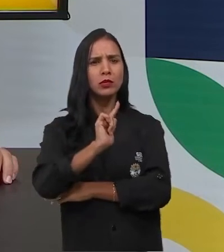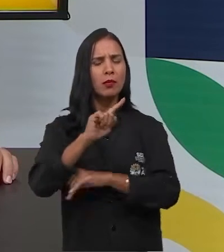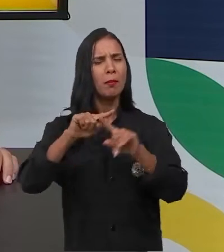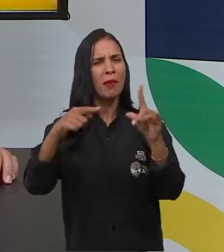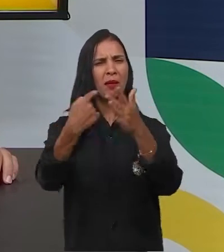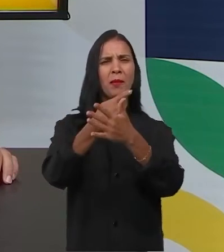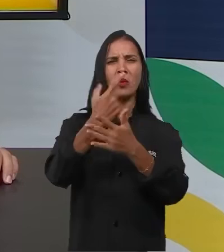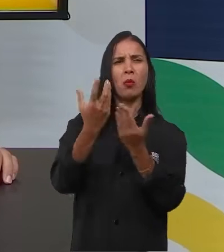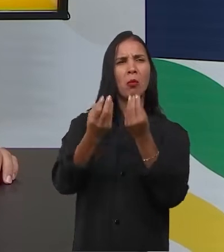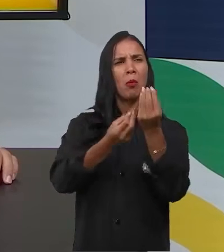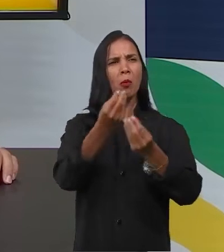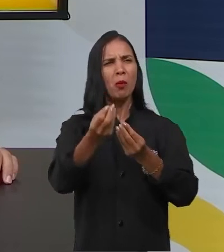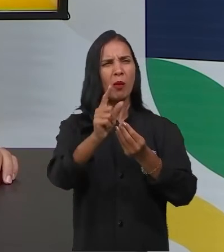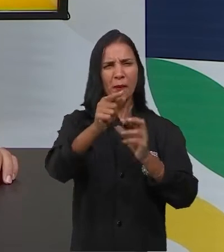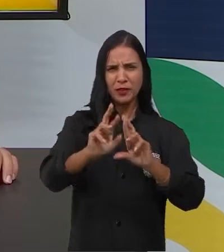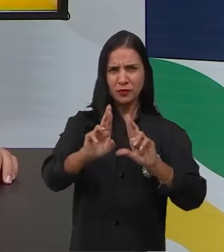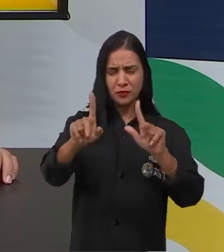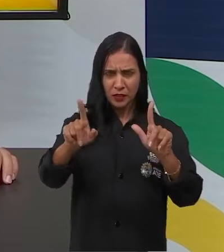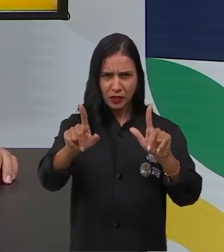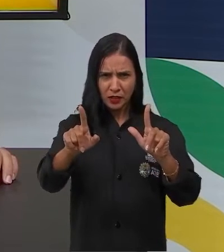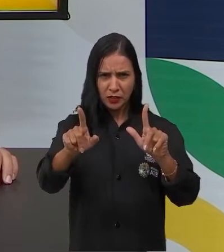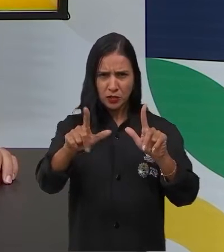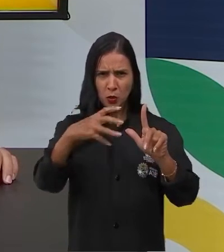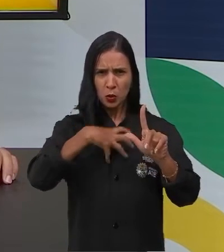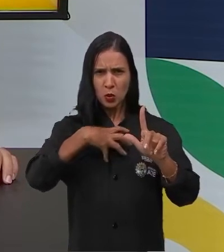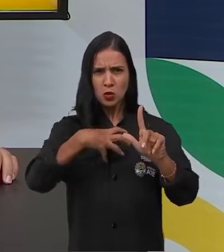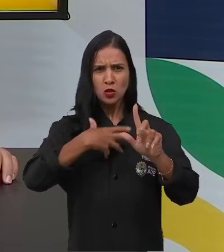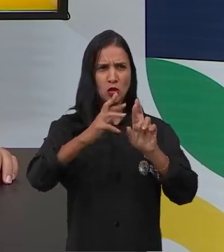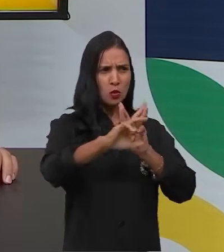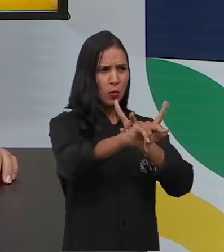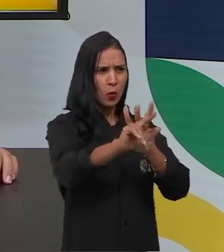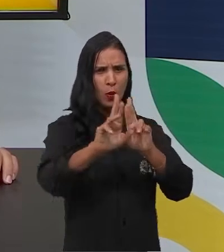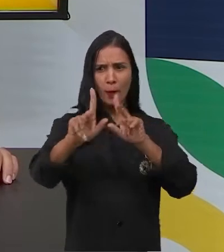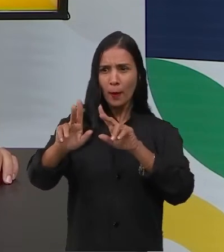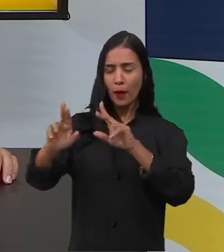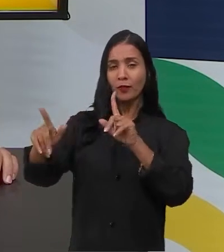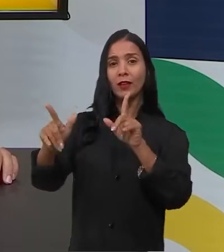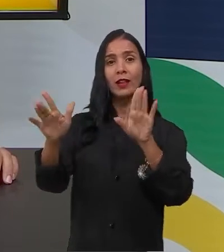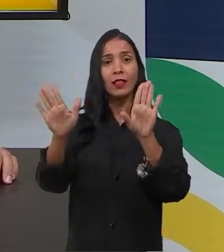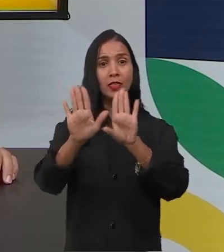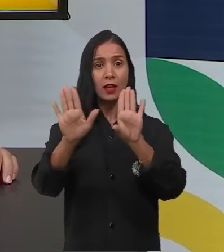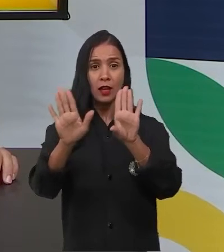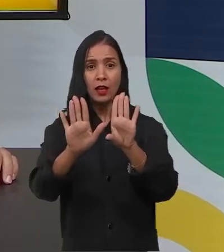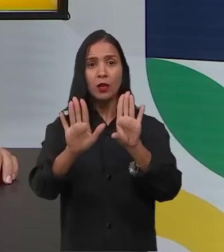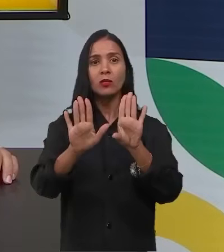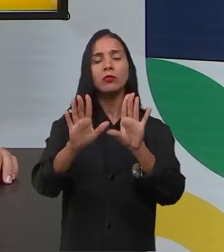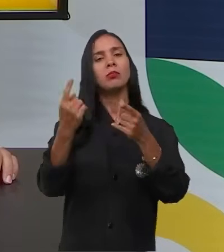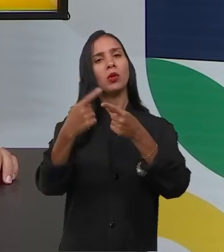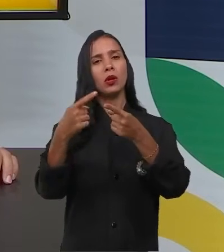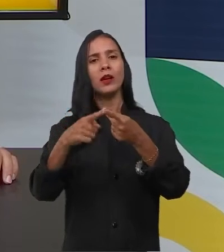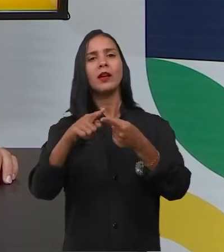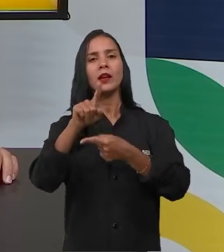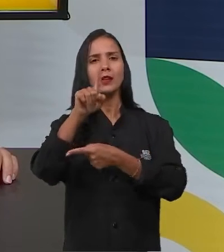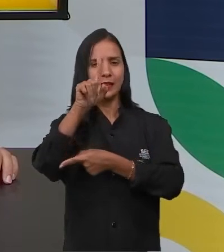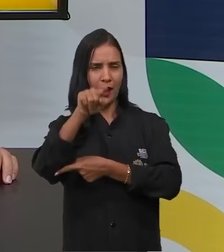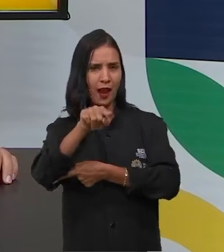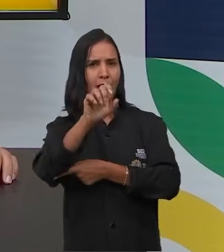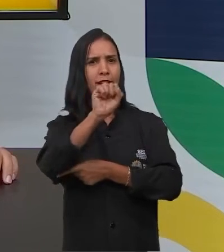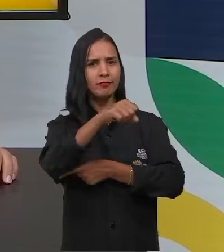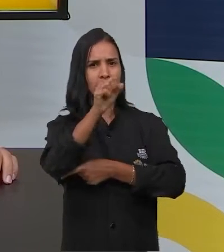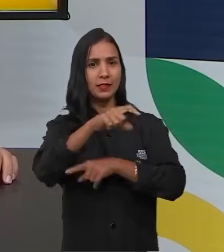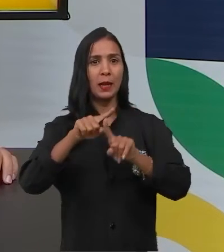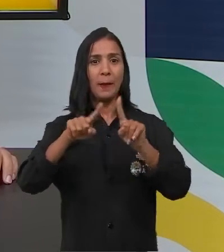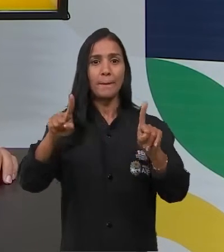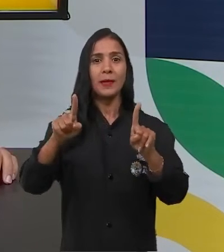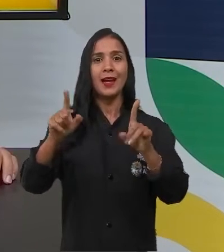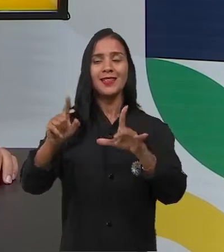para ser diferente? A visão, a nossa noção e a recepção acerca dessa cultura era para ser diferenciada porque ela